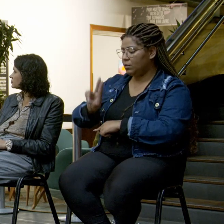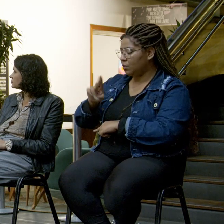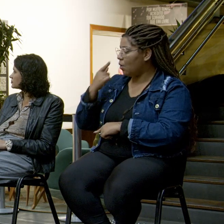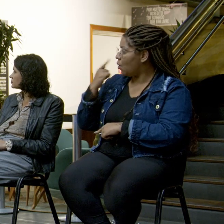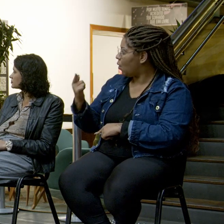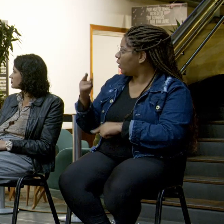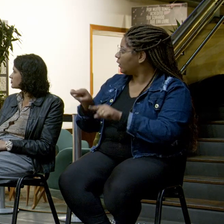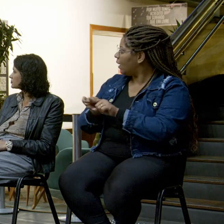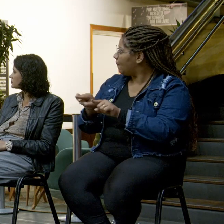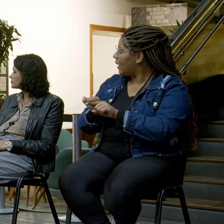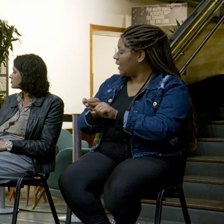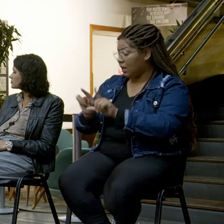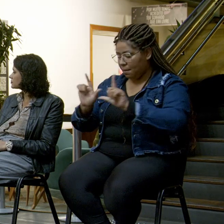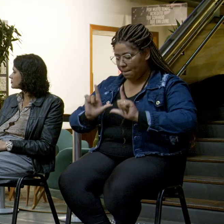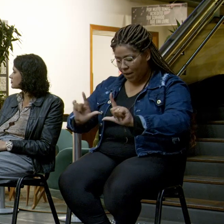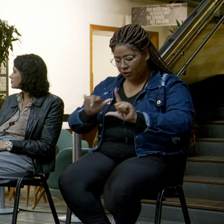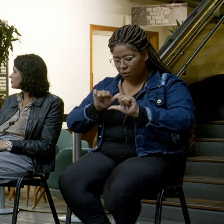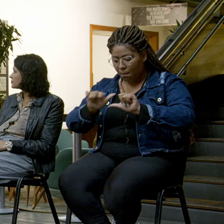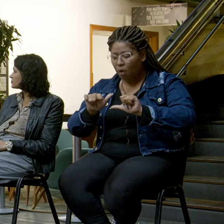dividindo uma refeição.